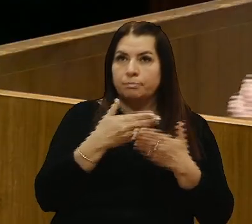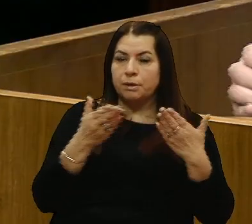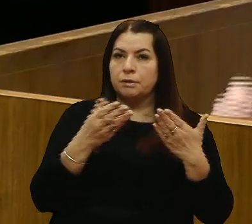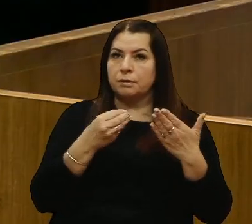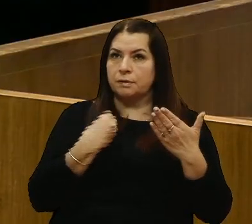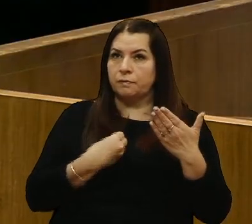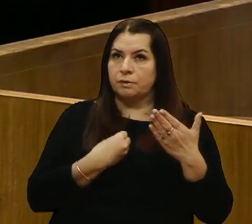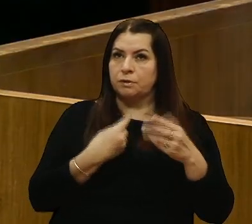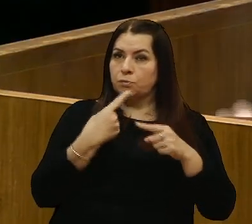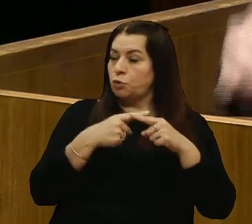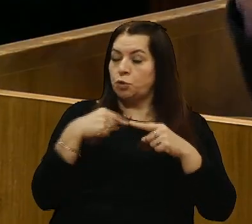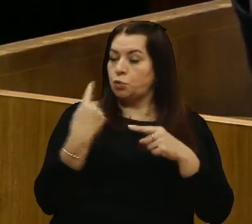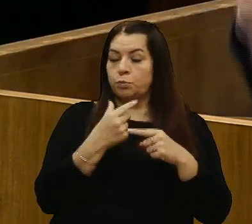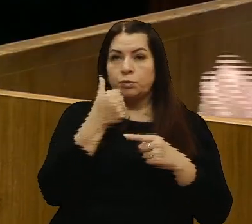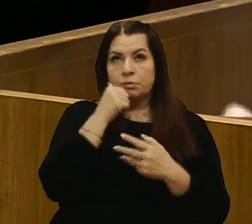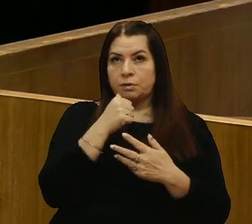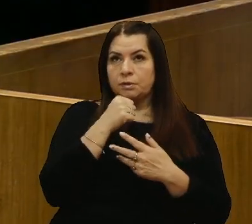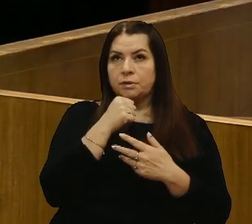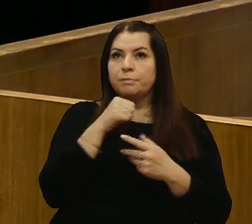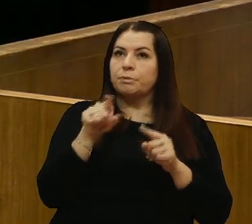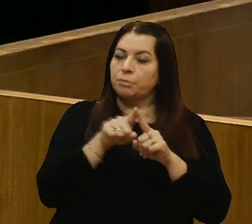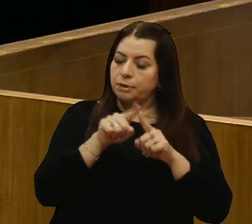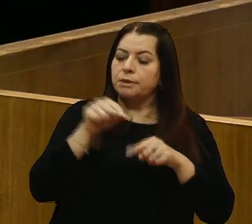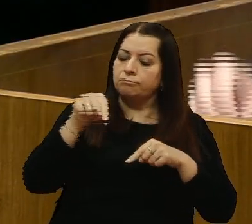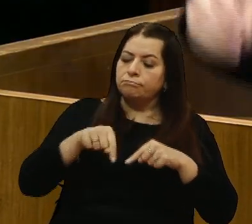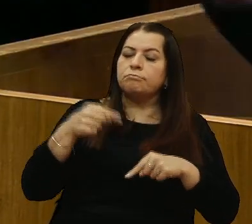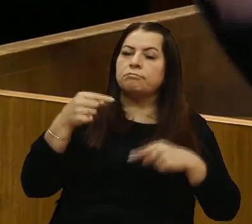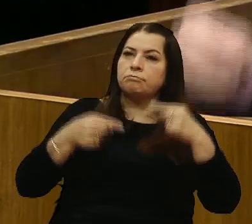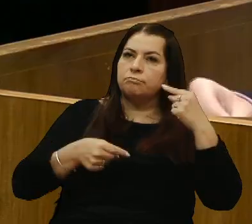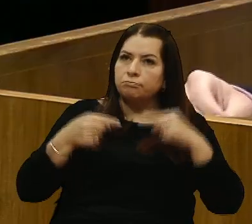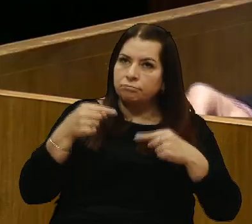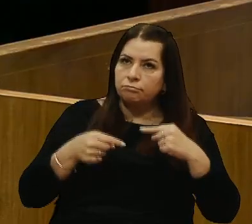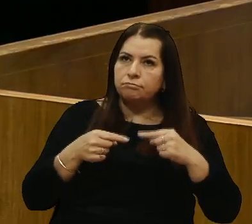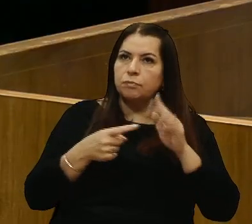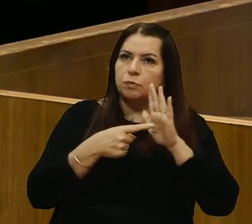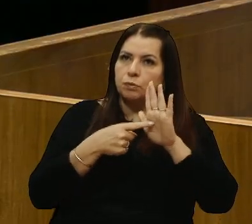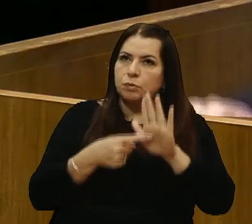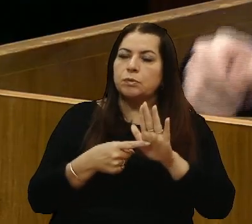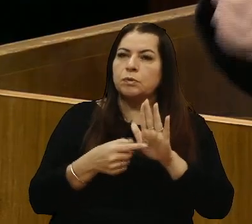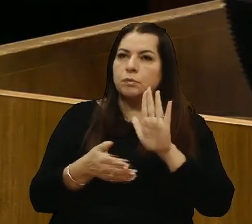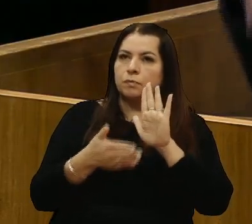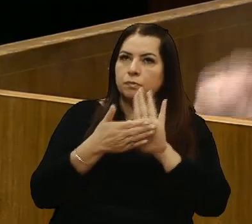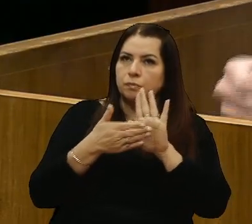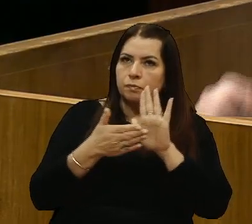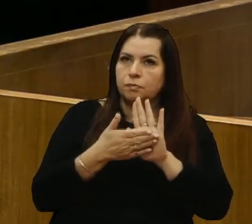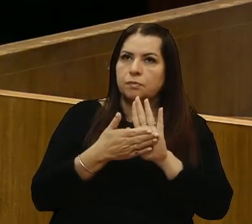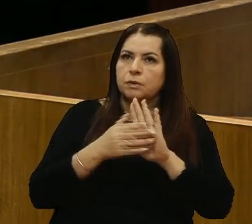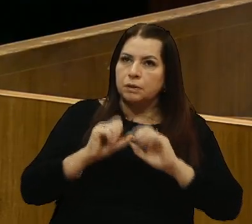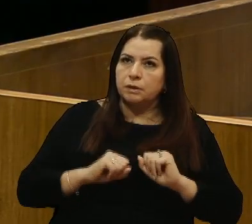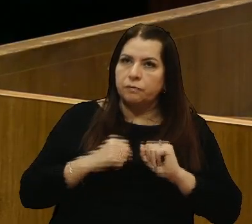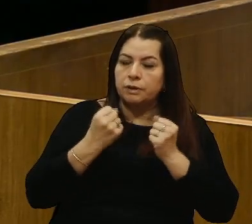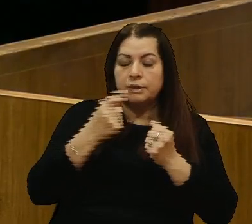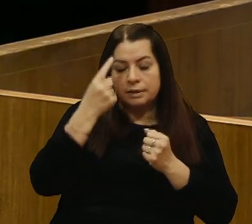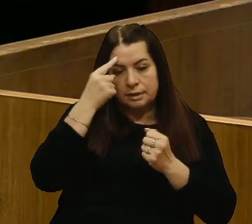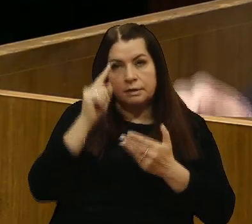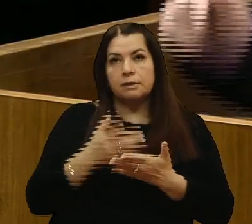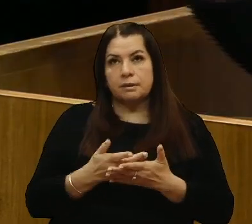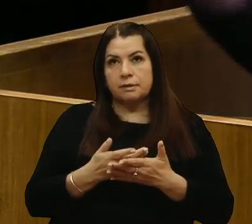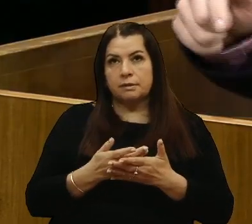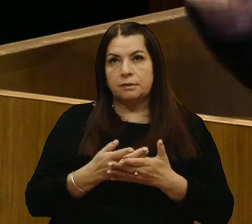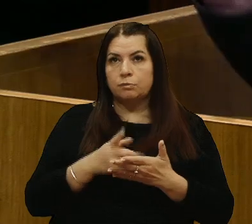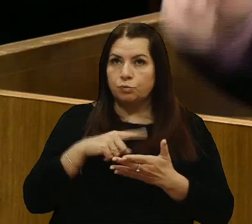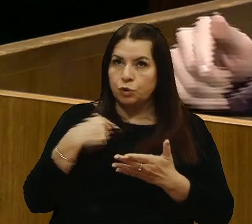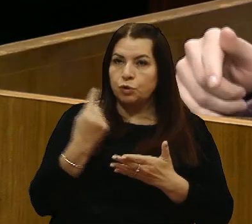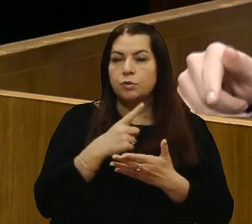por sermos mulher, nós estaremos aqui discutindo, nós estaremos aqui trazendo as nossas pautas, defendendo as nossas ideias, para que a